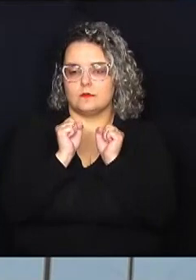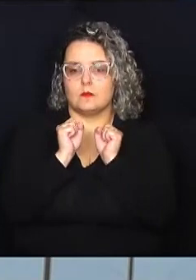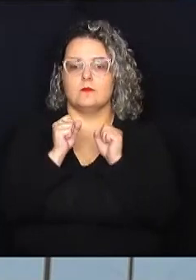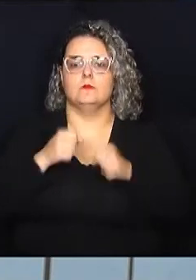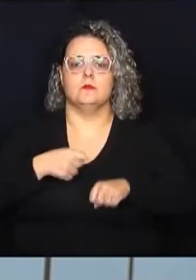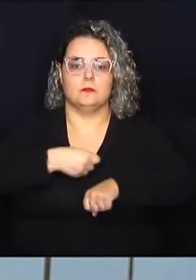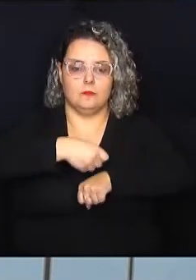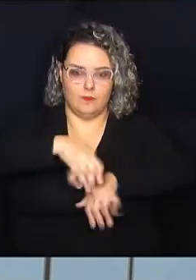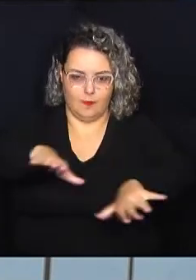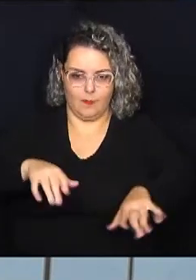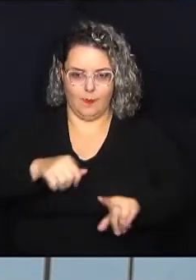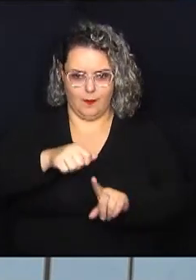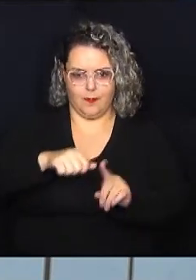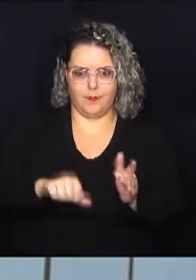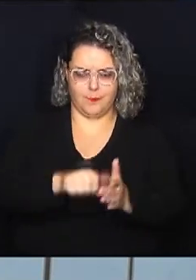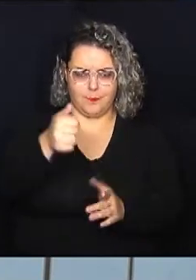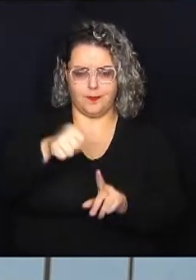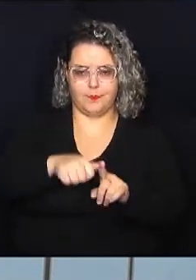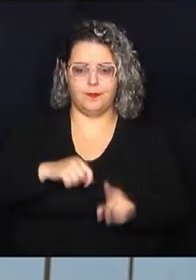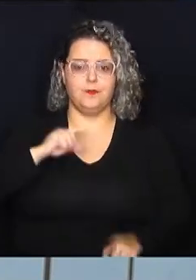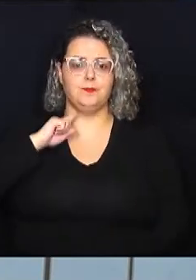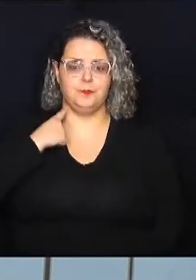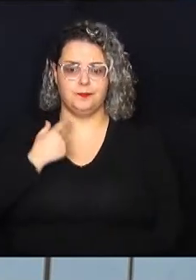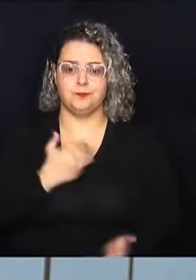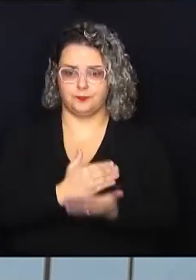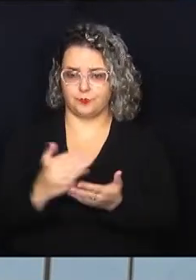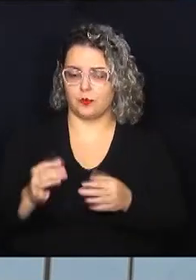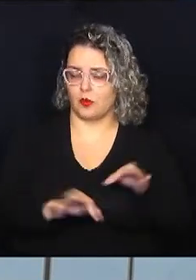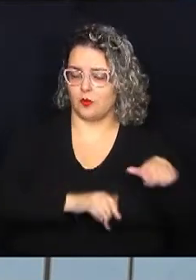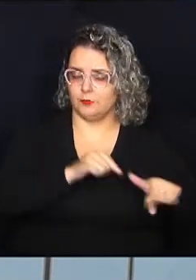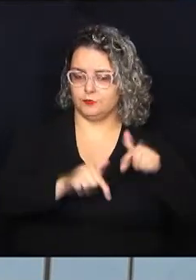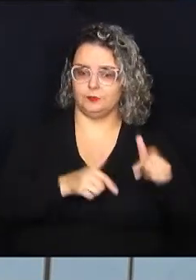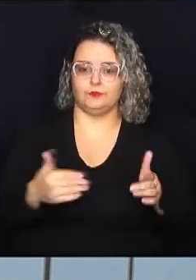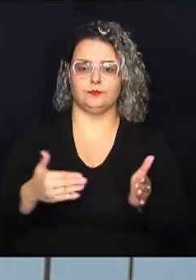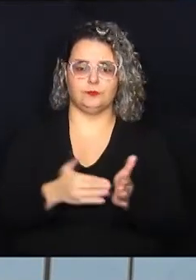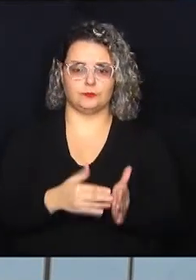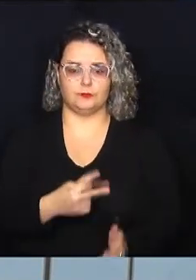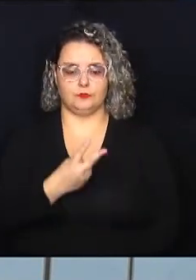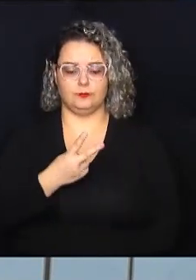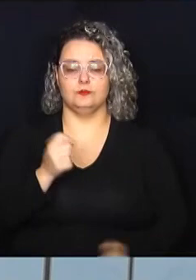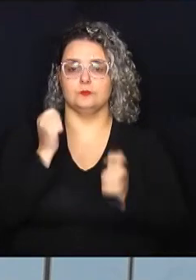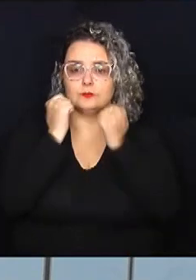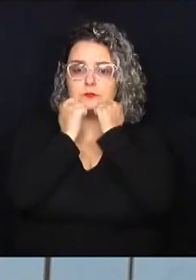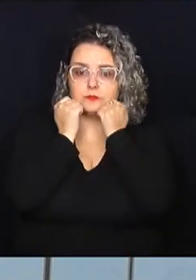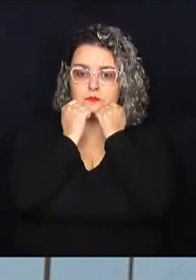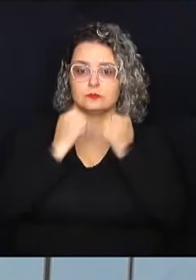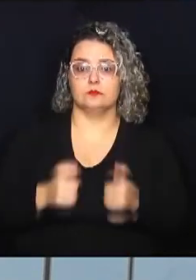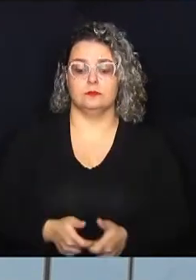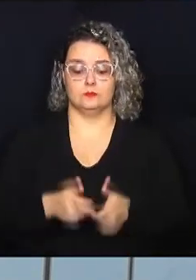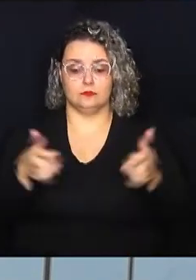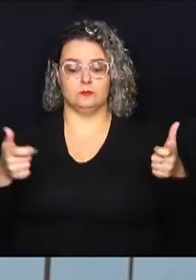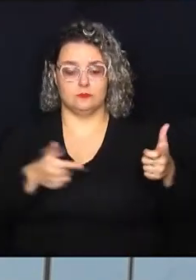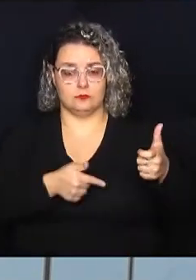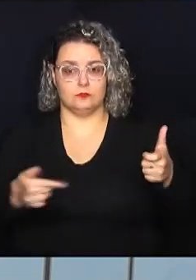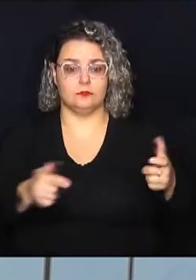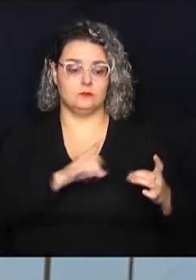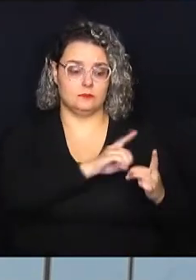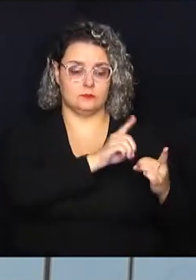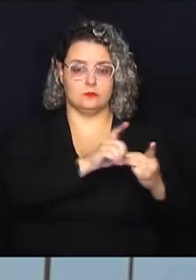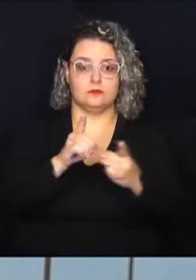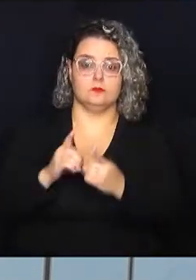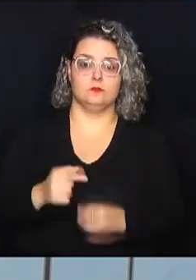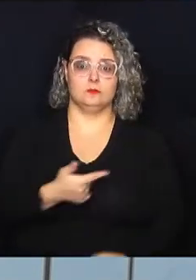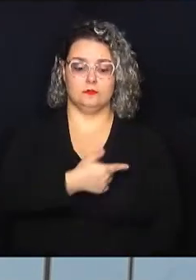Primeiro de Maio desde o início desta operação até o dia 2 de julho a semana com maior quantidade de abordagens foi